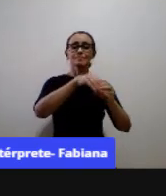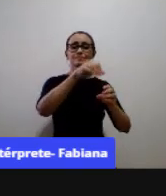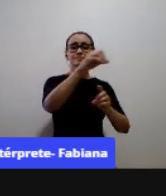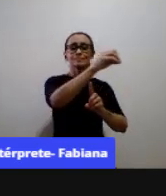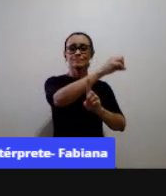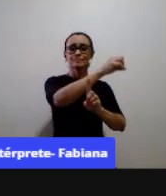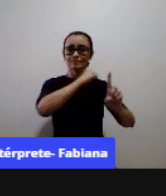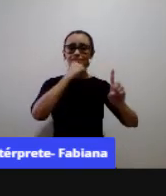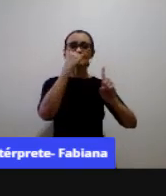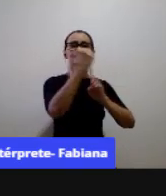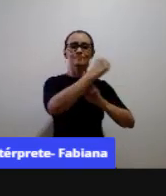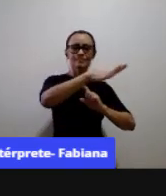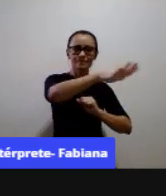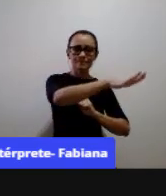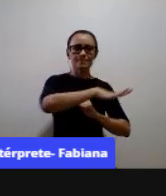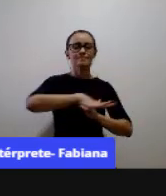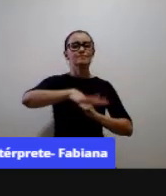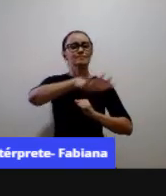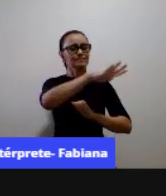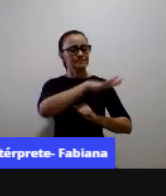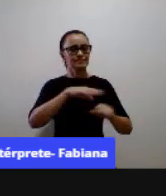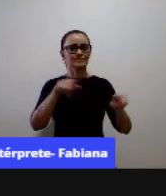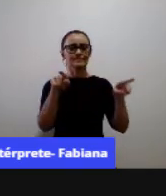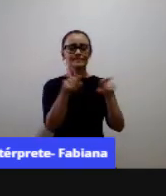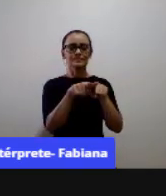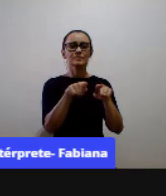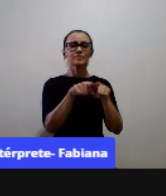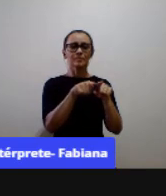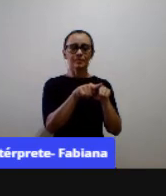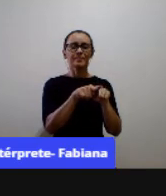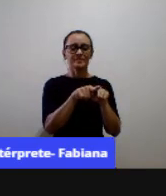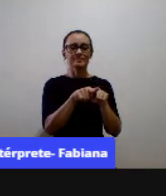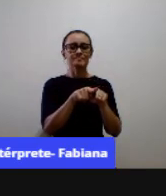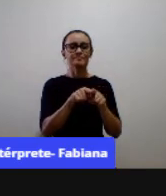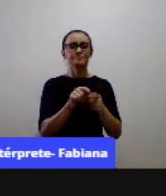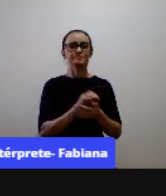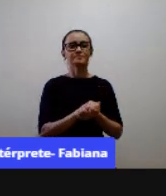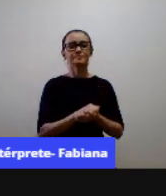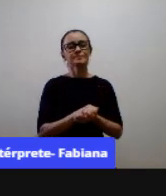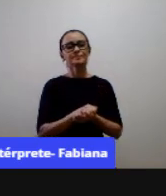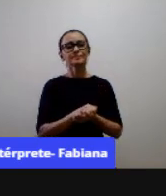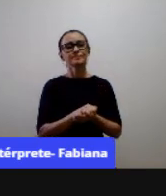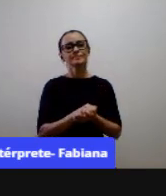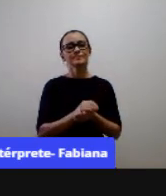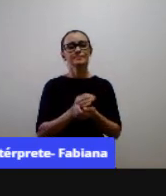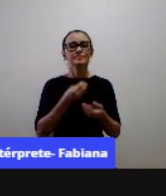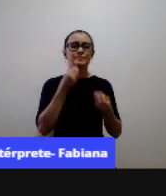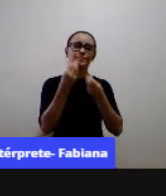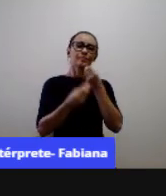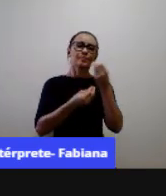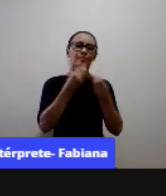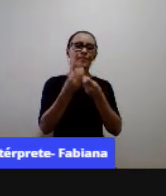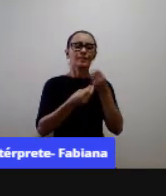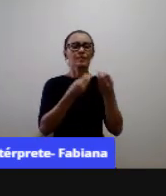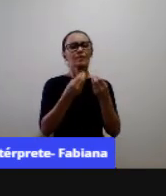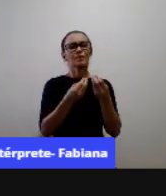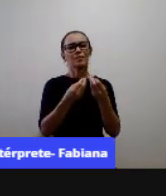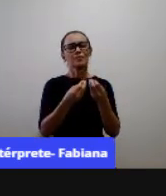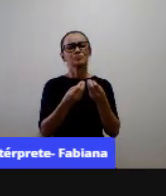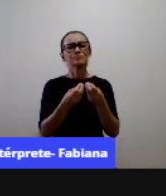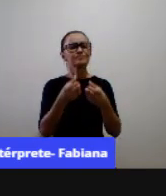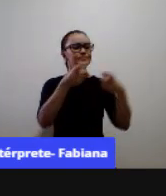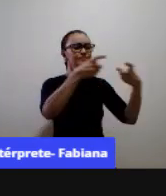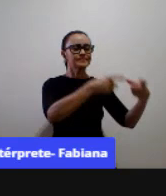criança esteve envolvida, esteve inserida. Como ele funcionava nesses